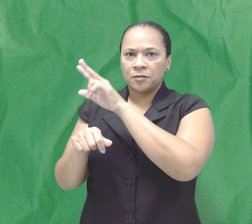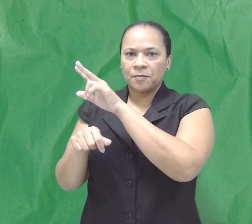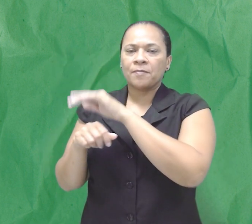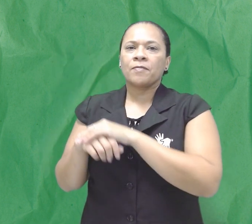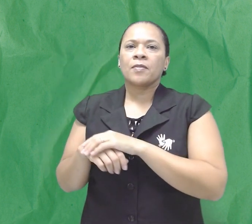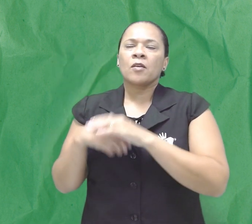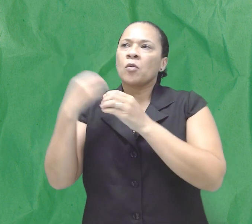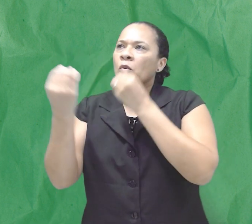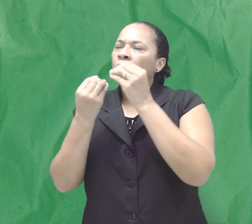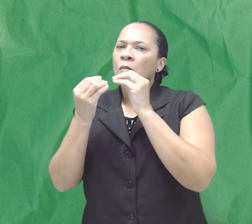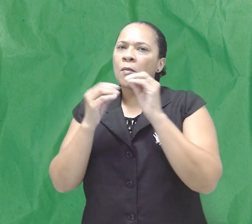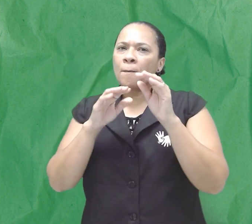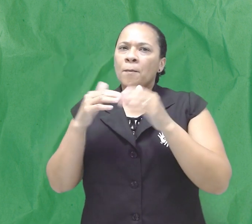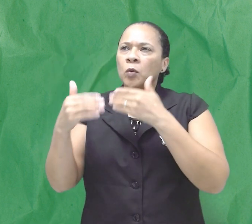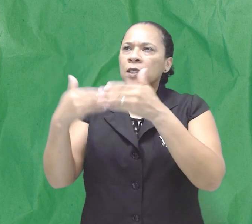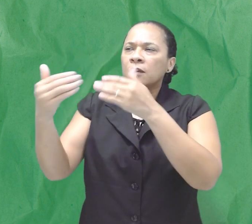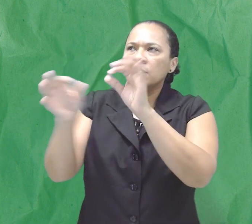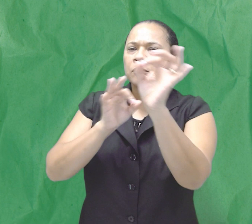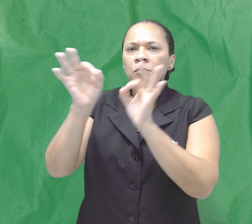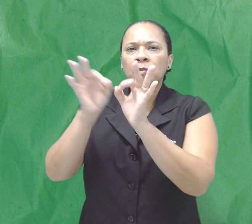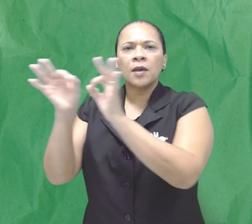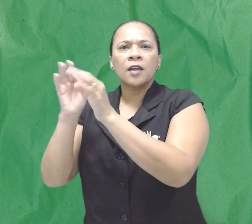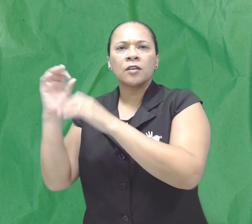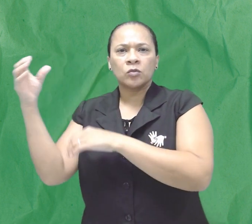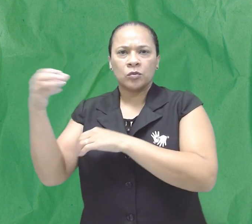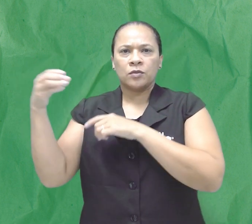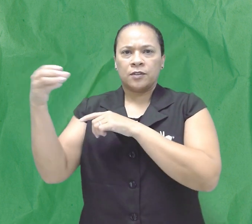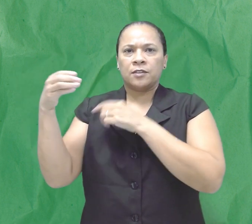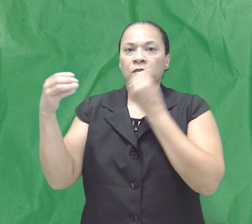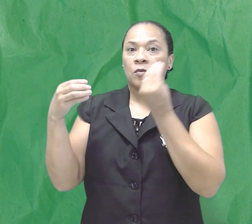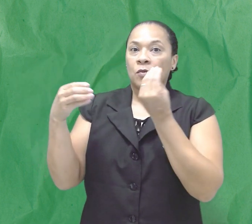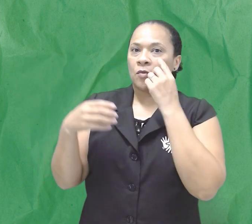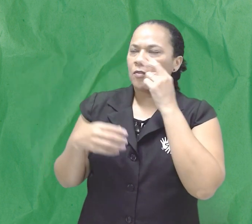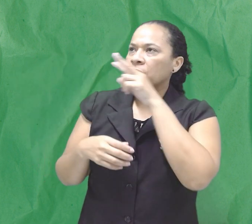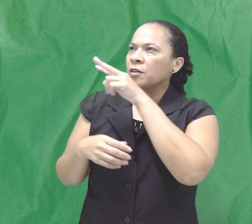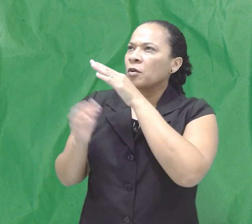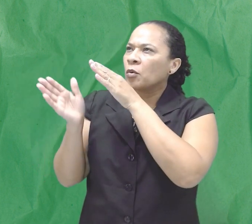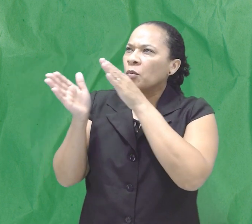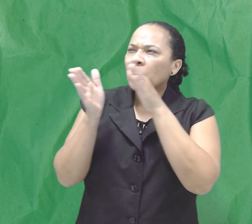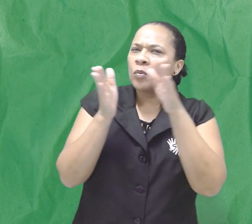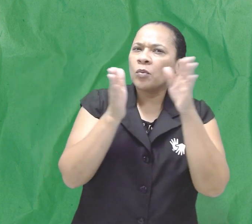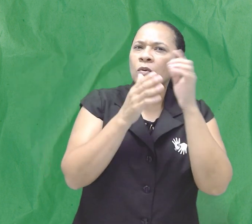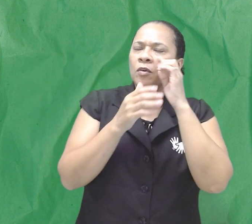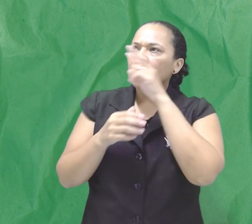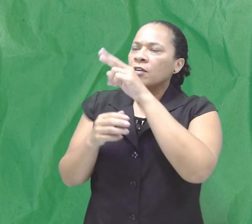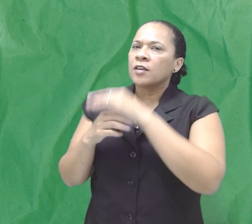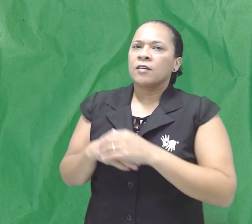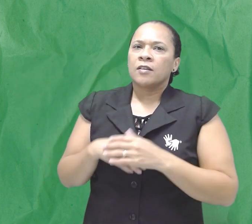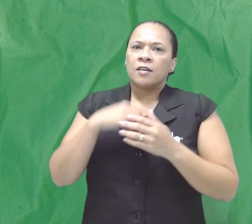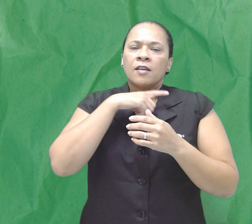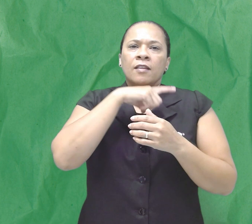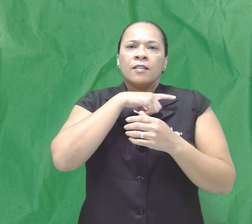esse processo de preparo de soluções, onde nós podemos identificar aqui, um soluto, que é